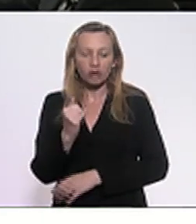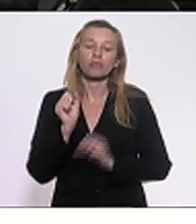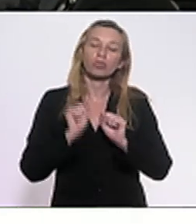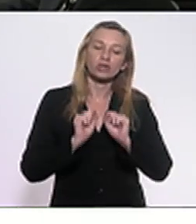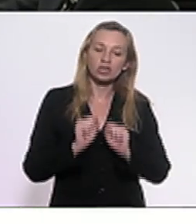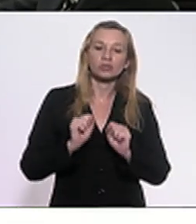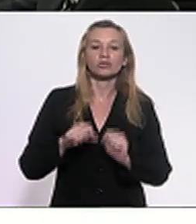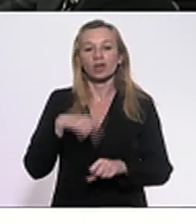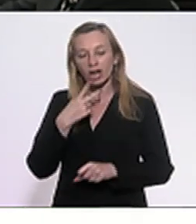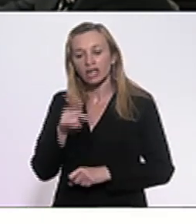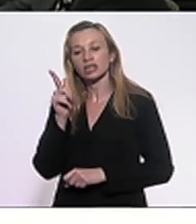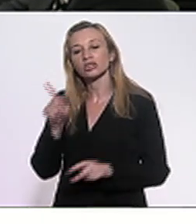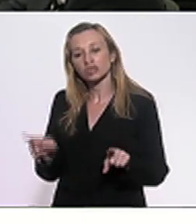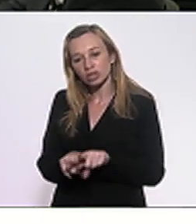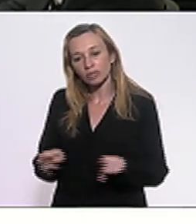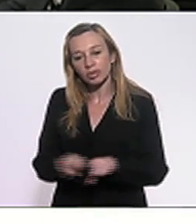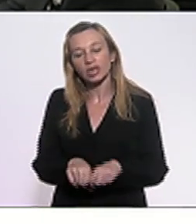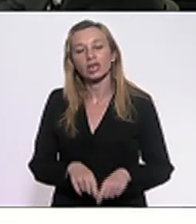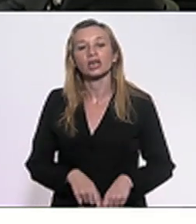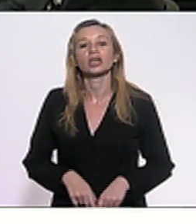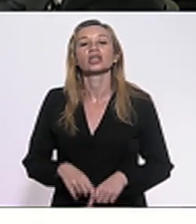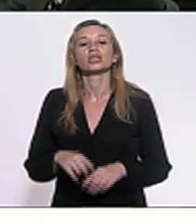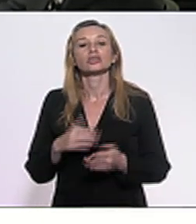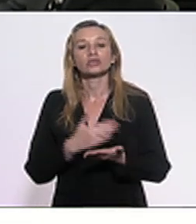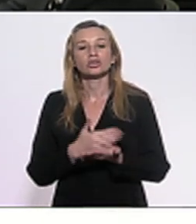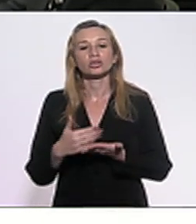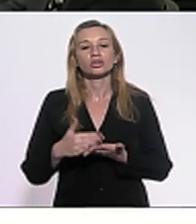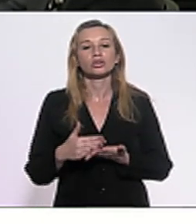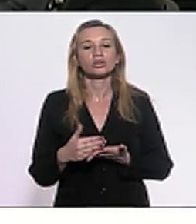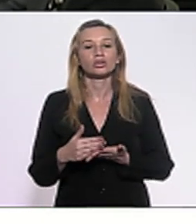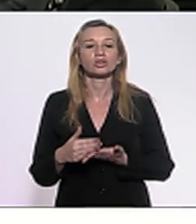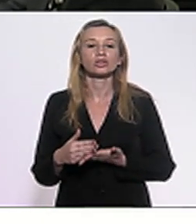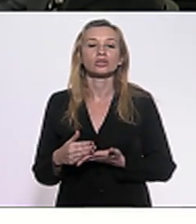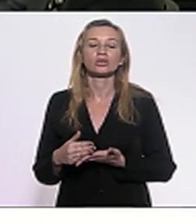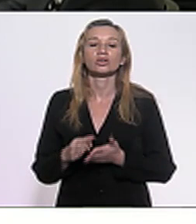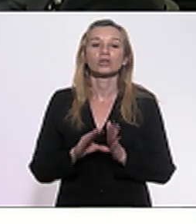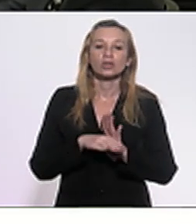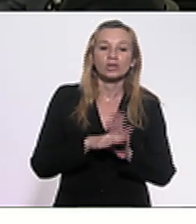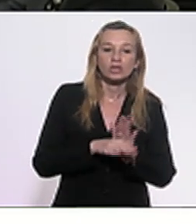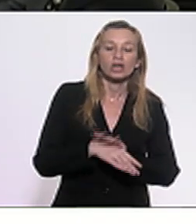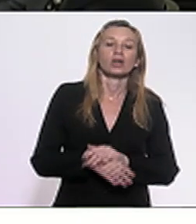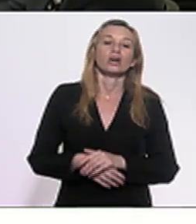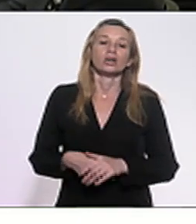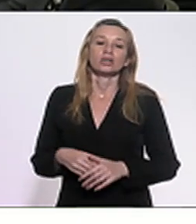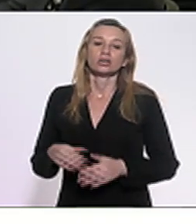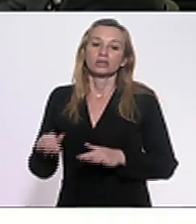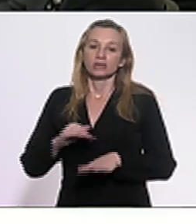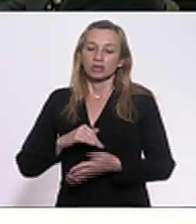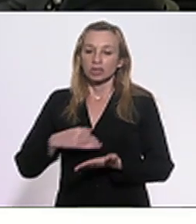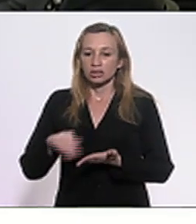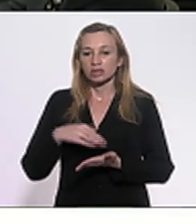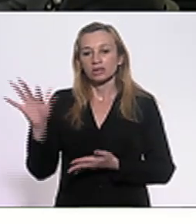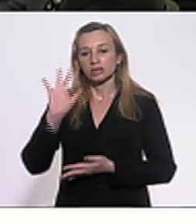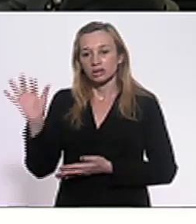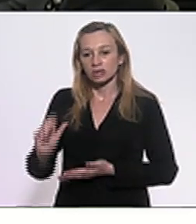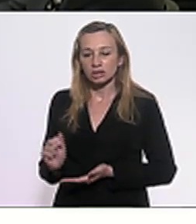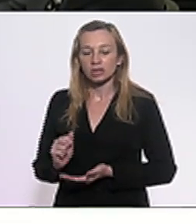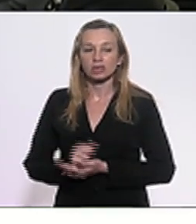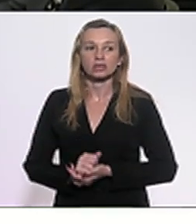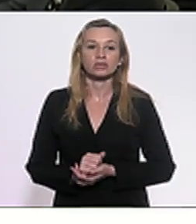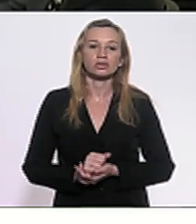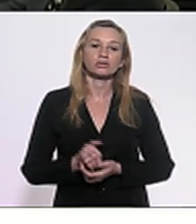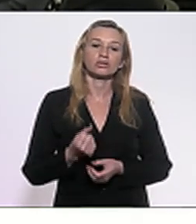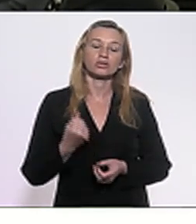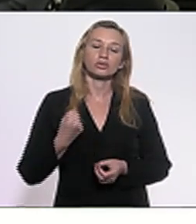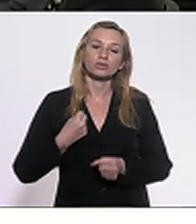reforçar aqui, desde o início estruturamos hoje um call center na Secretaria de Fazenda que vem paulatinamente